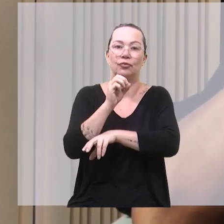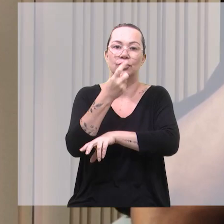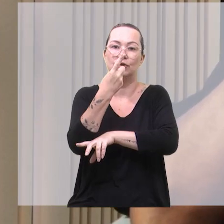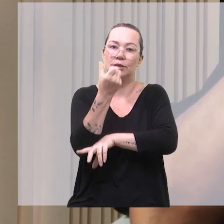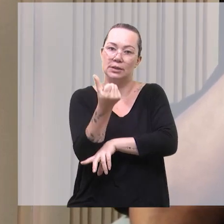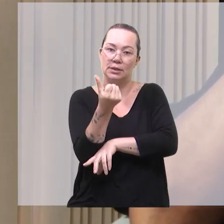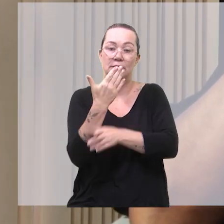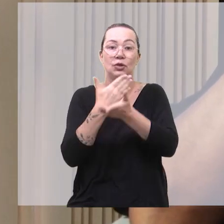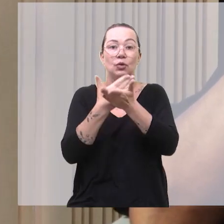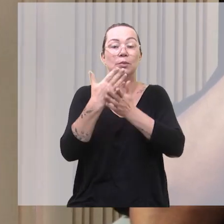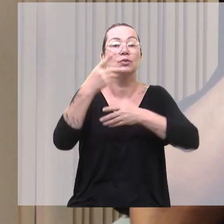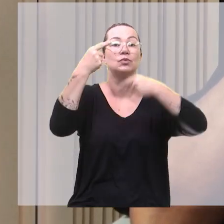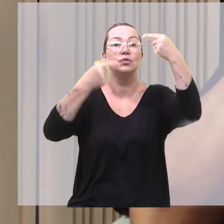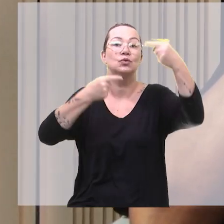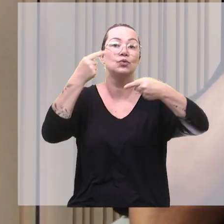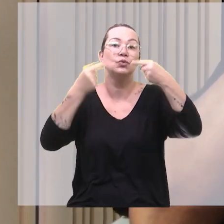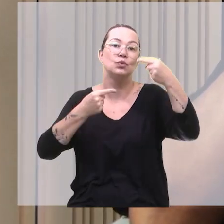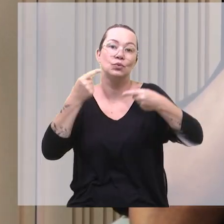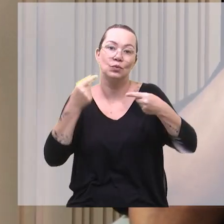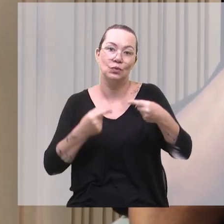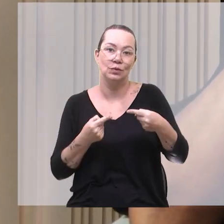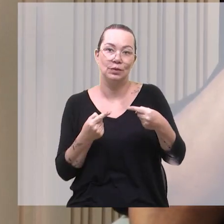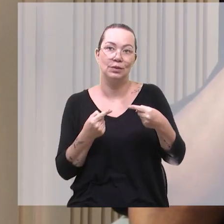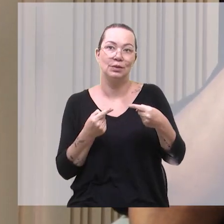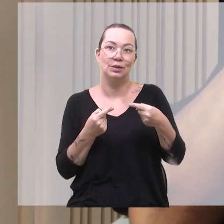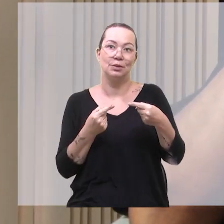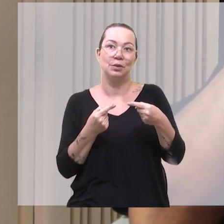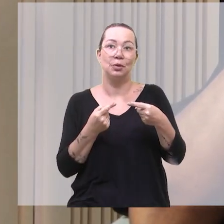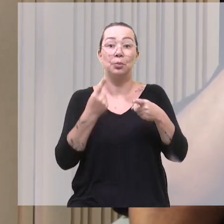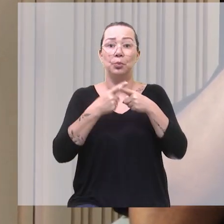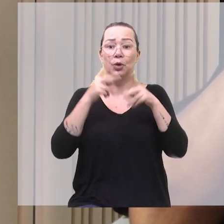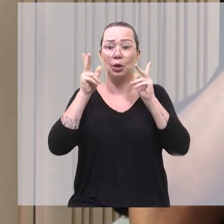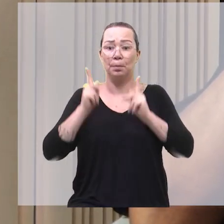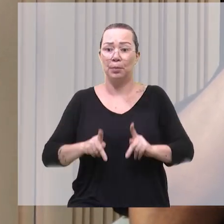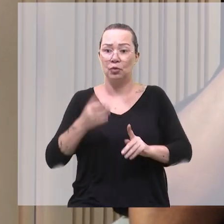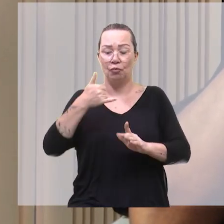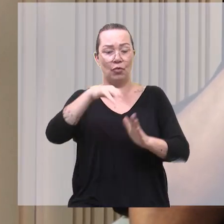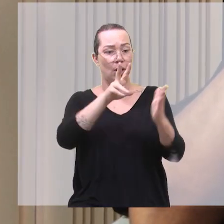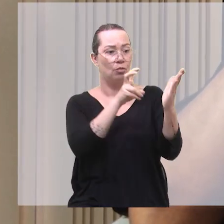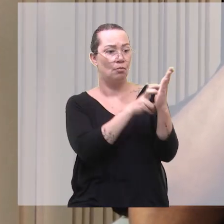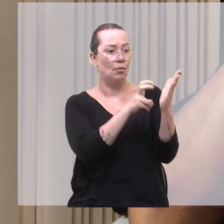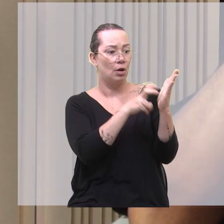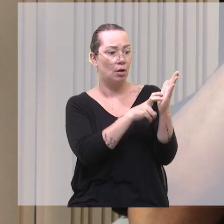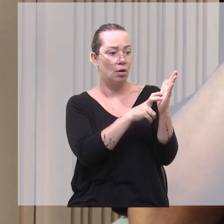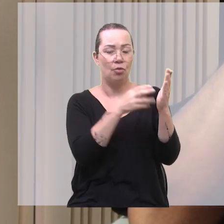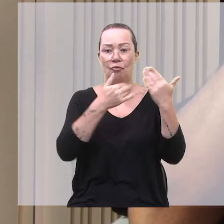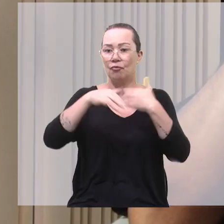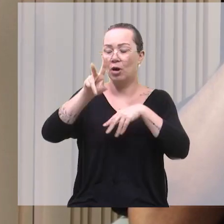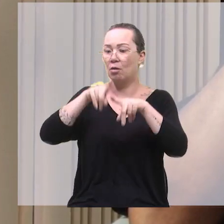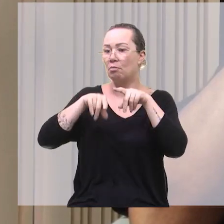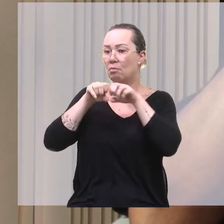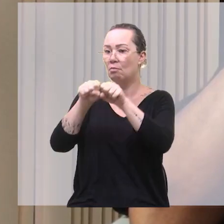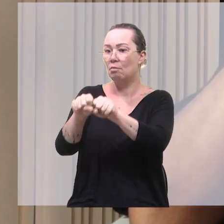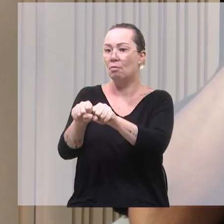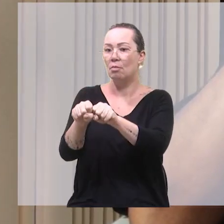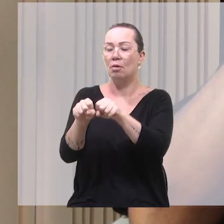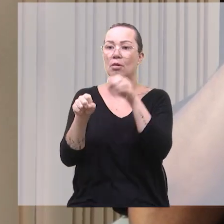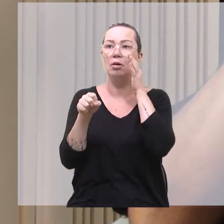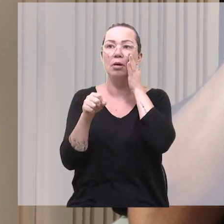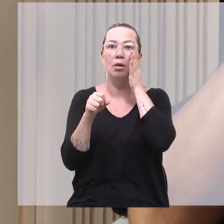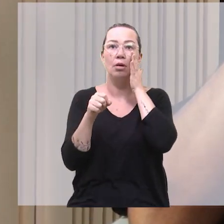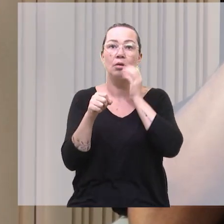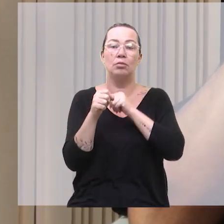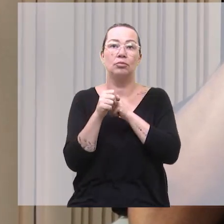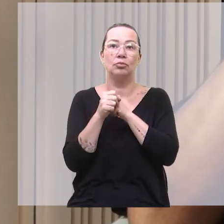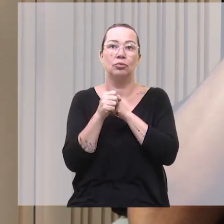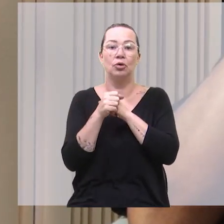2016, aonde começou um debate de discussão, porque as pessoas iam no banco, as pessoas iam no mercado, as